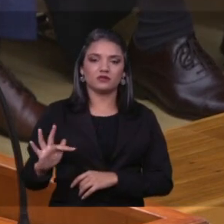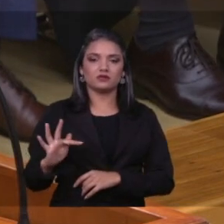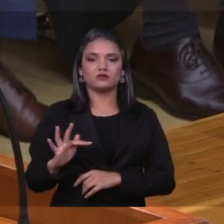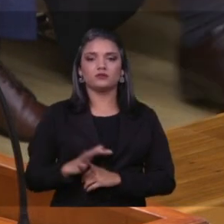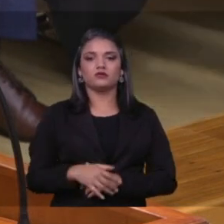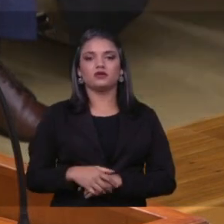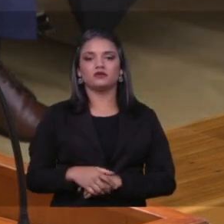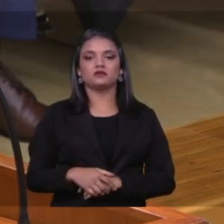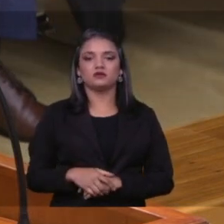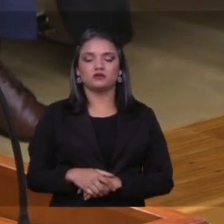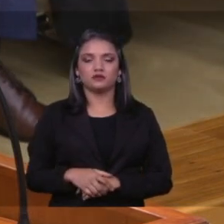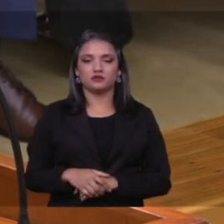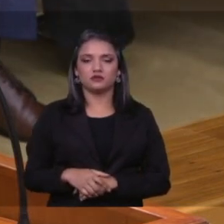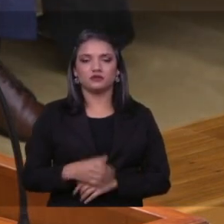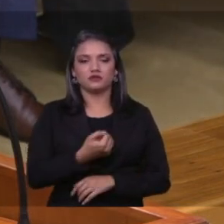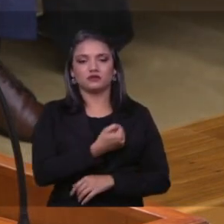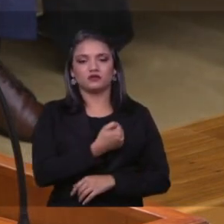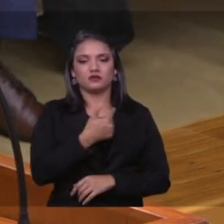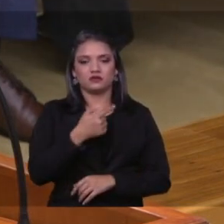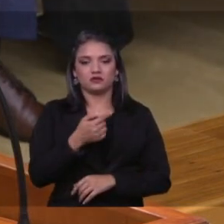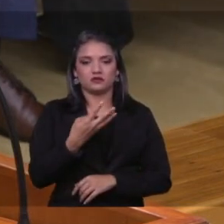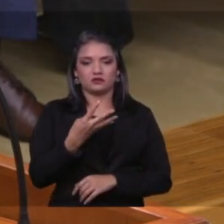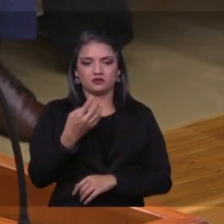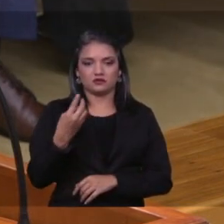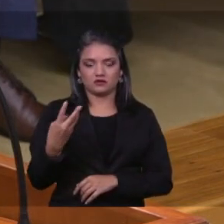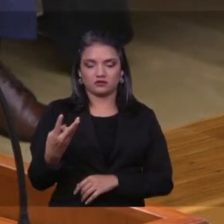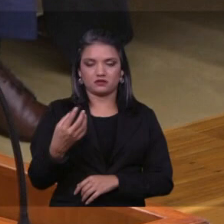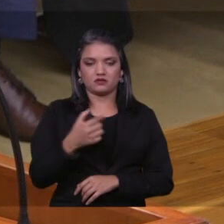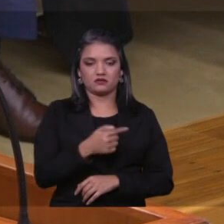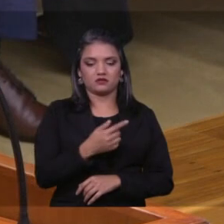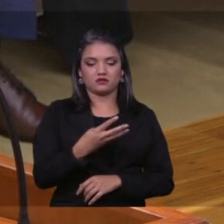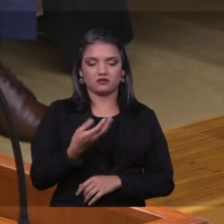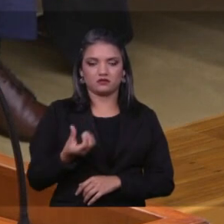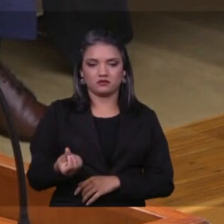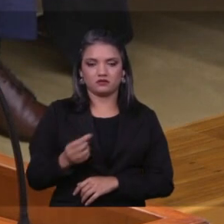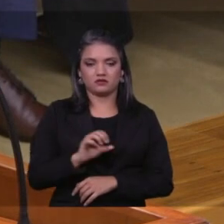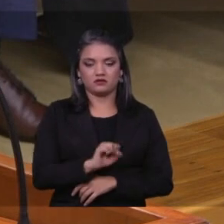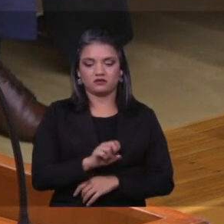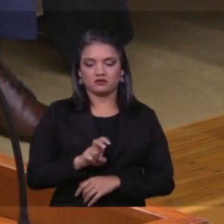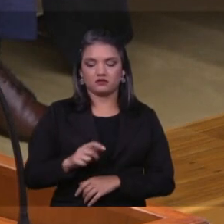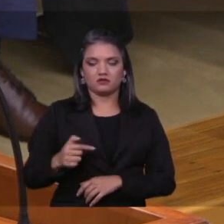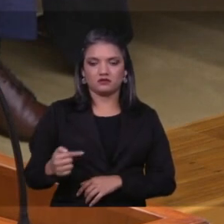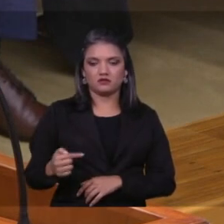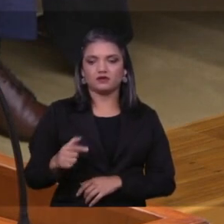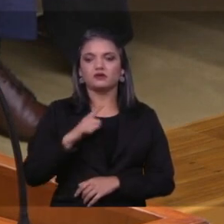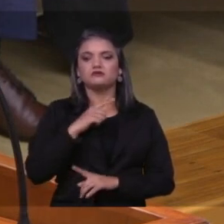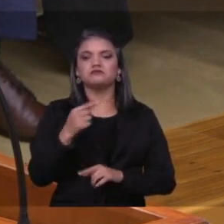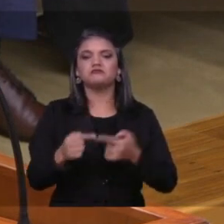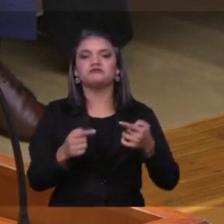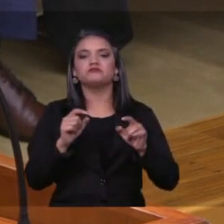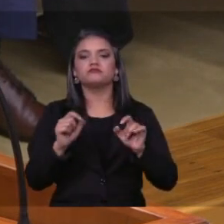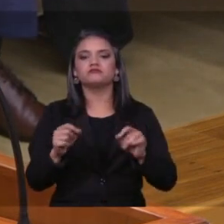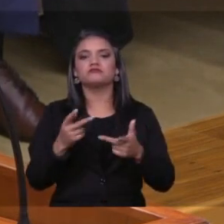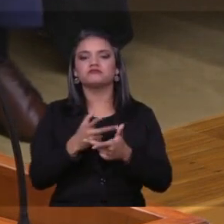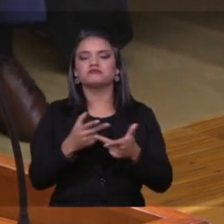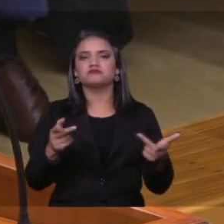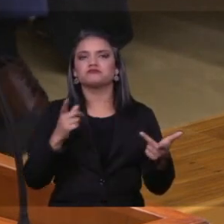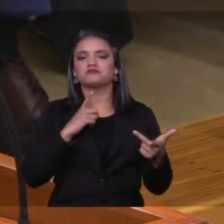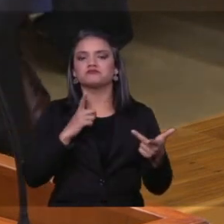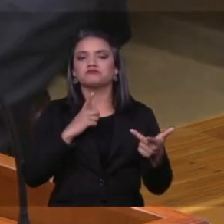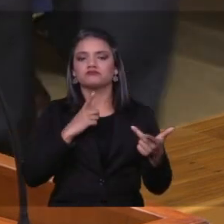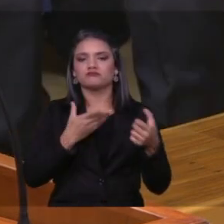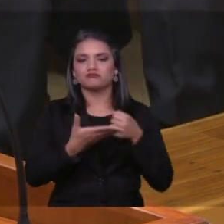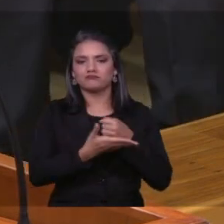fundamental de números 743, 746 e 857 discutem lesões a preceitos